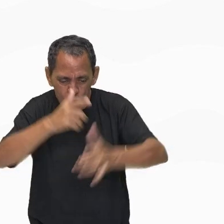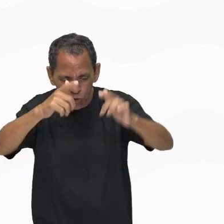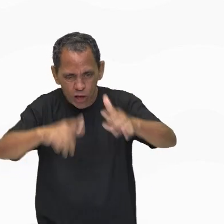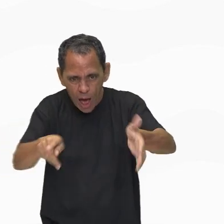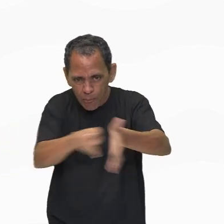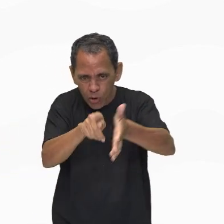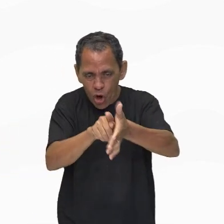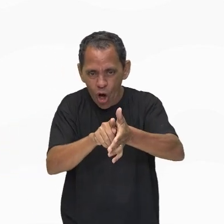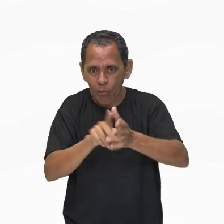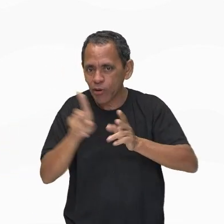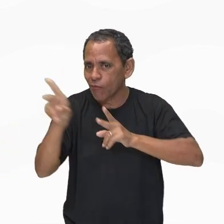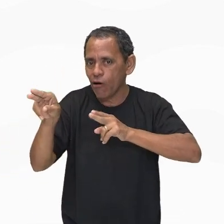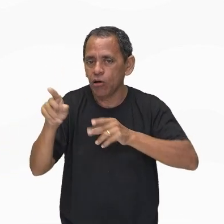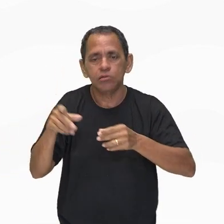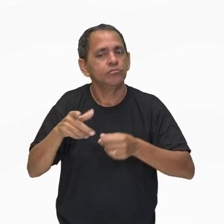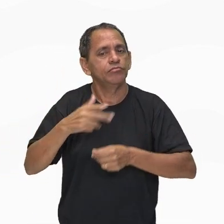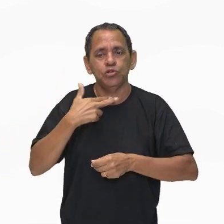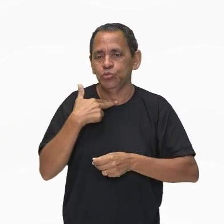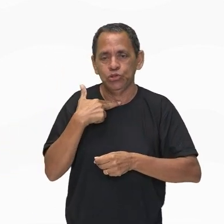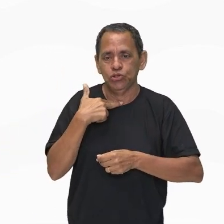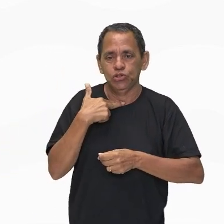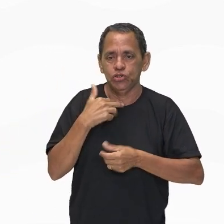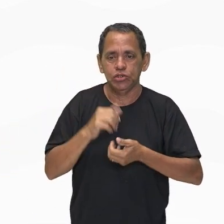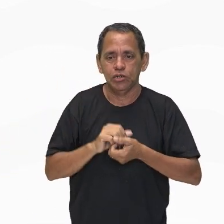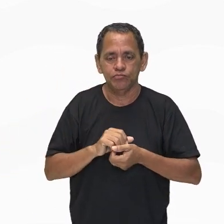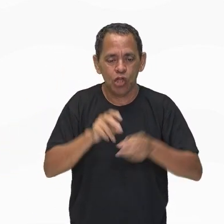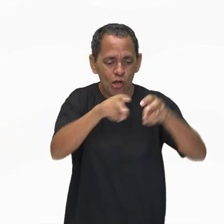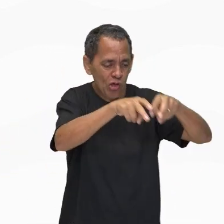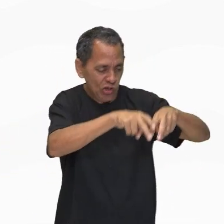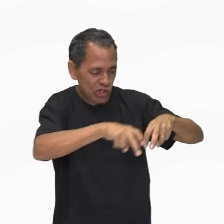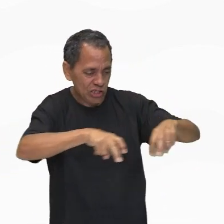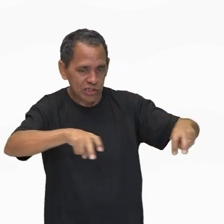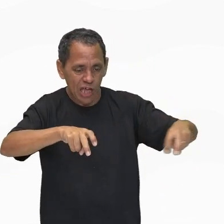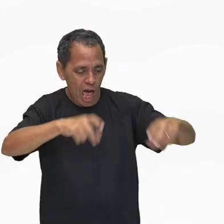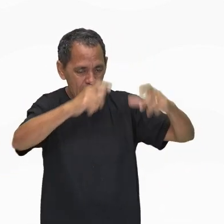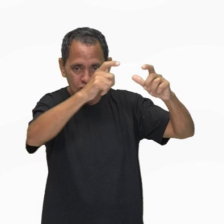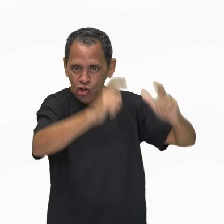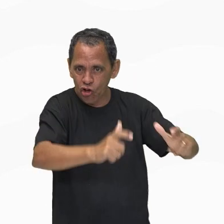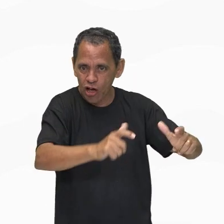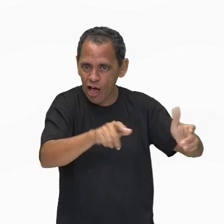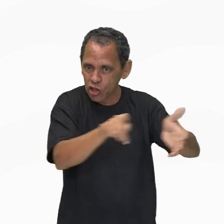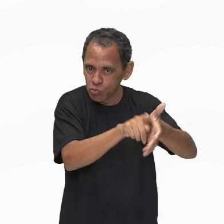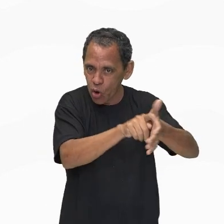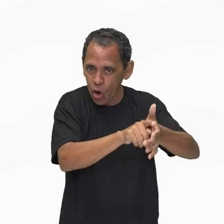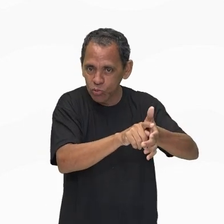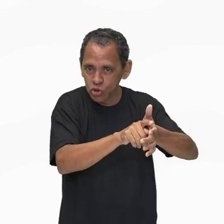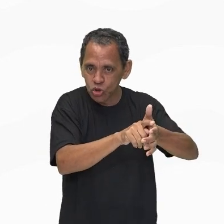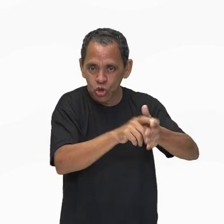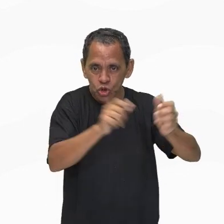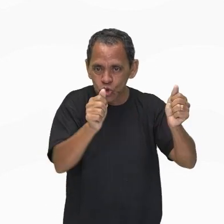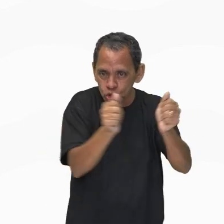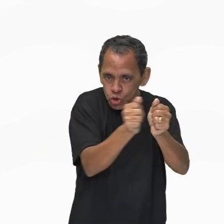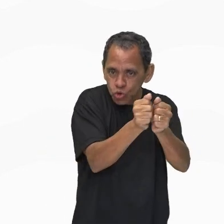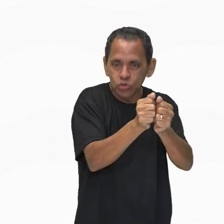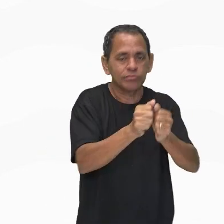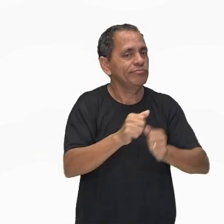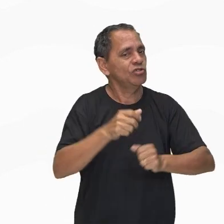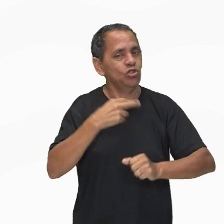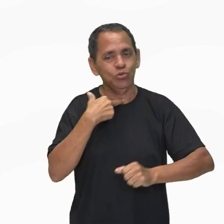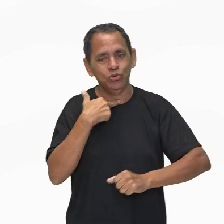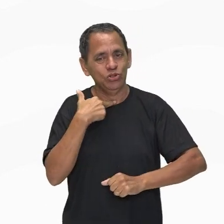não poderiam sentar nos mesmos lugares, como vocês podem observar aí na imagem, os bancos, eles